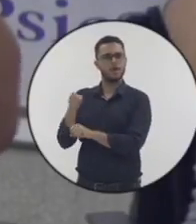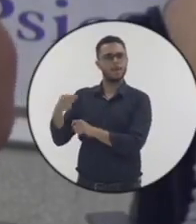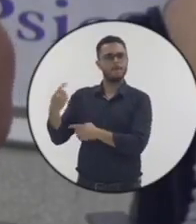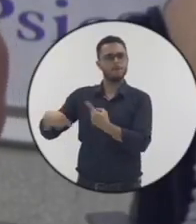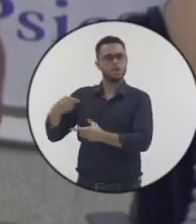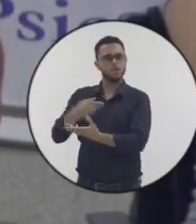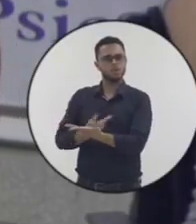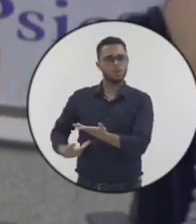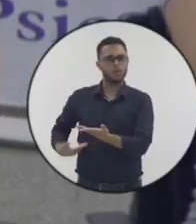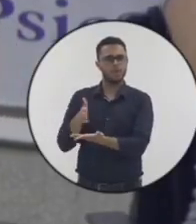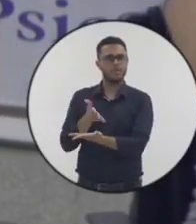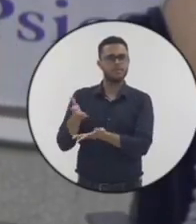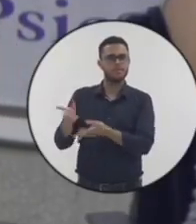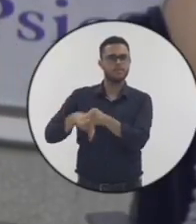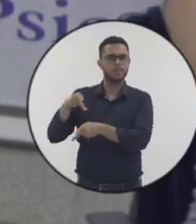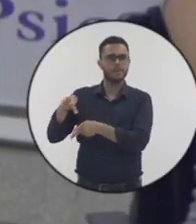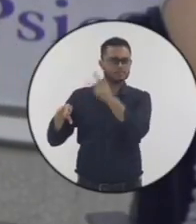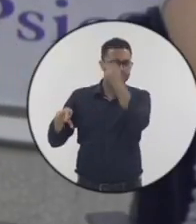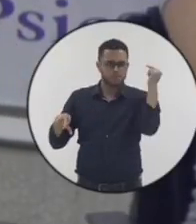E aí